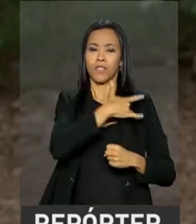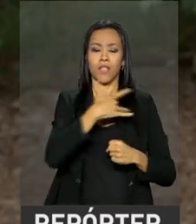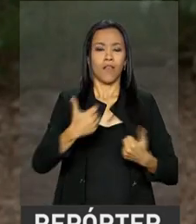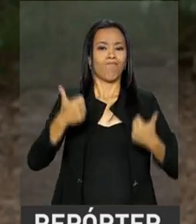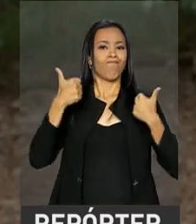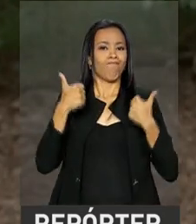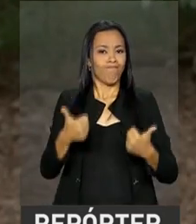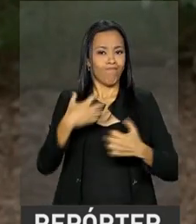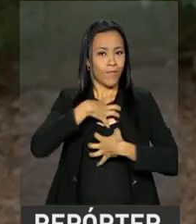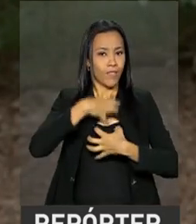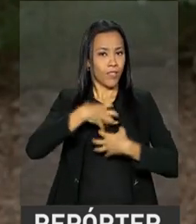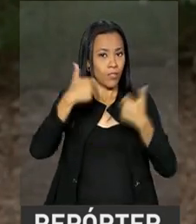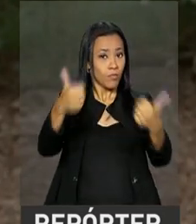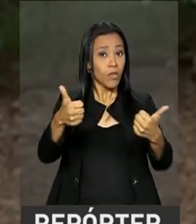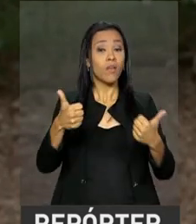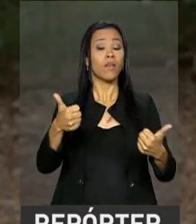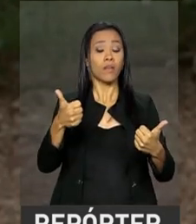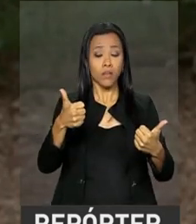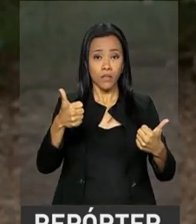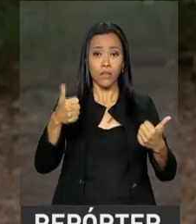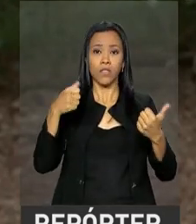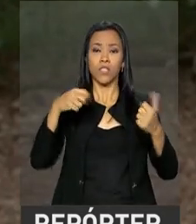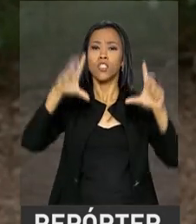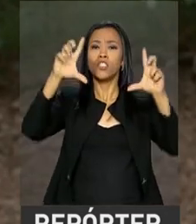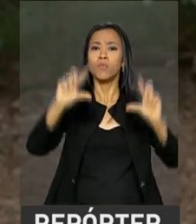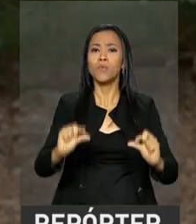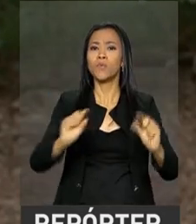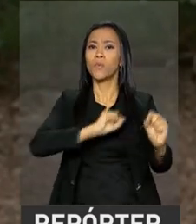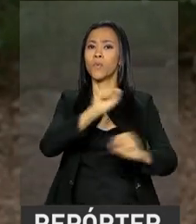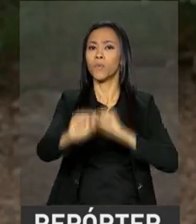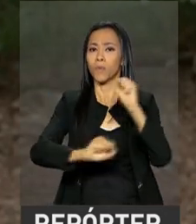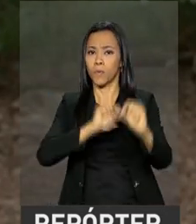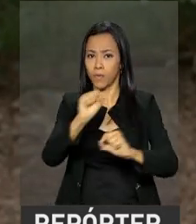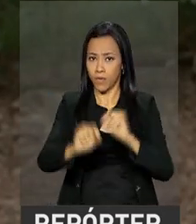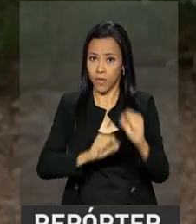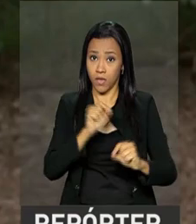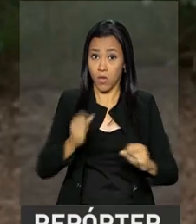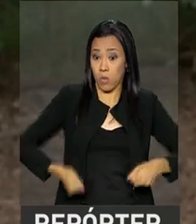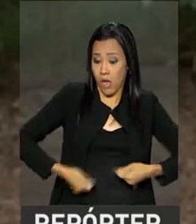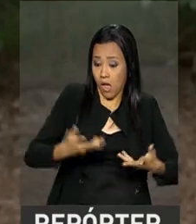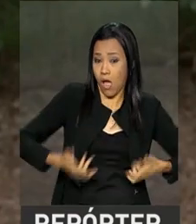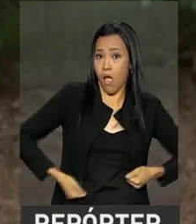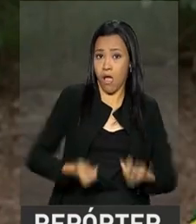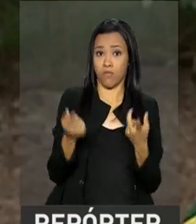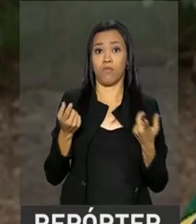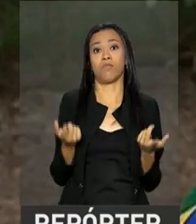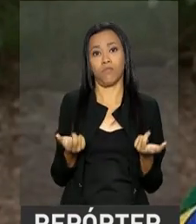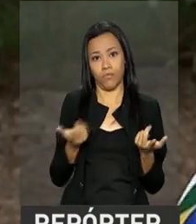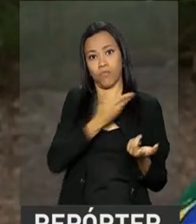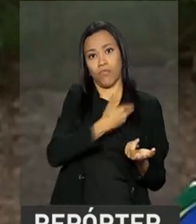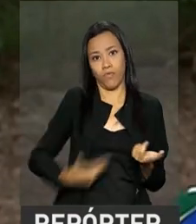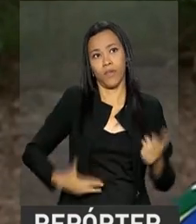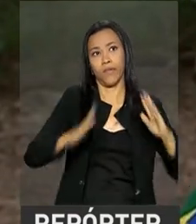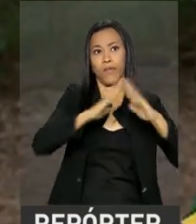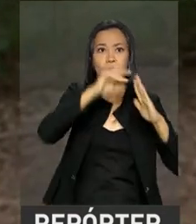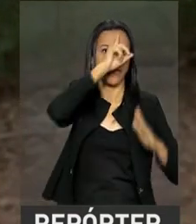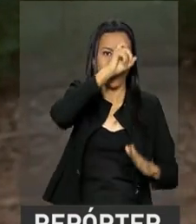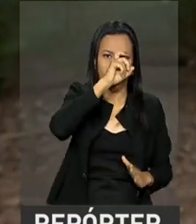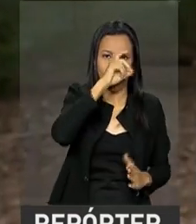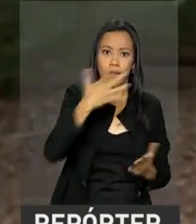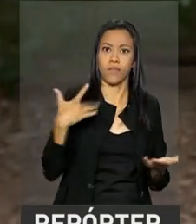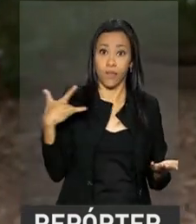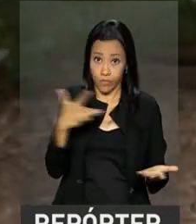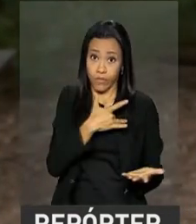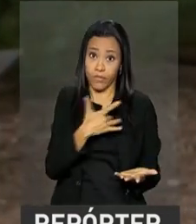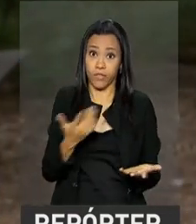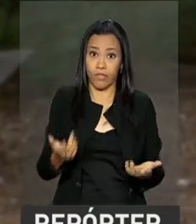saúde né pras pessoas e diminui o o gasto público com hospitais e saúde Acho